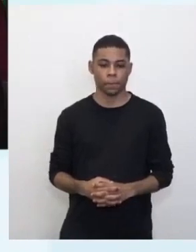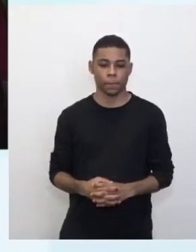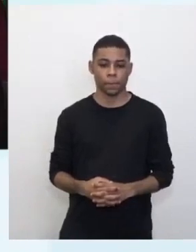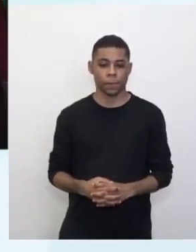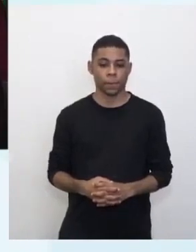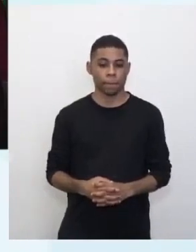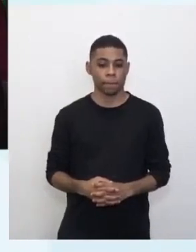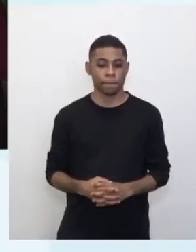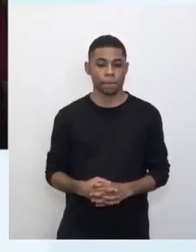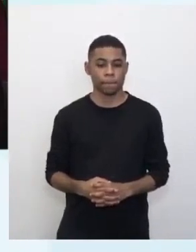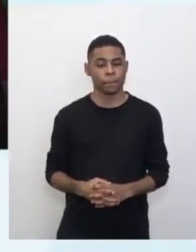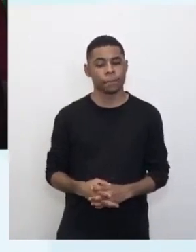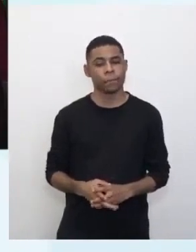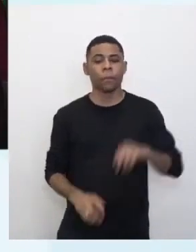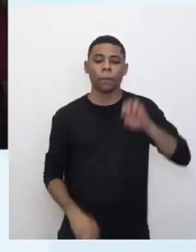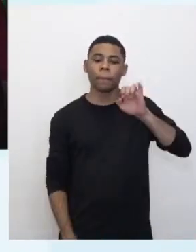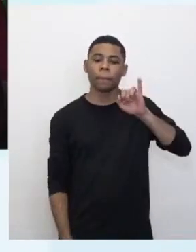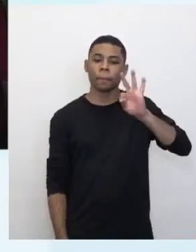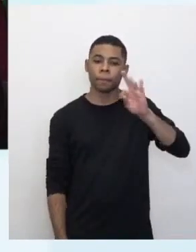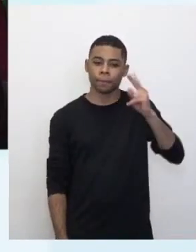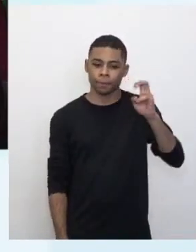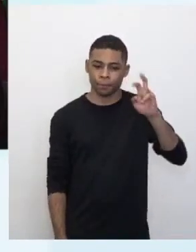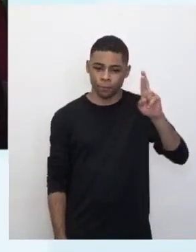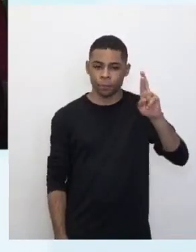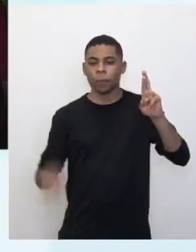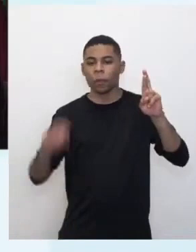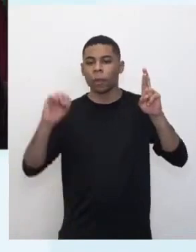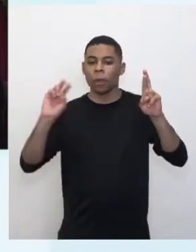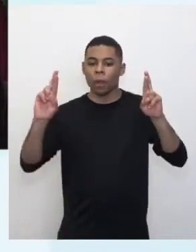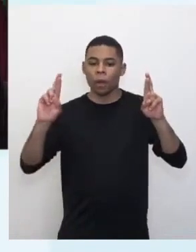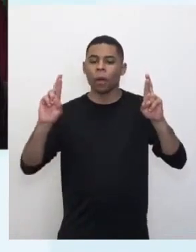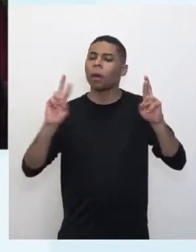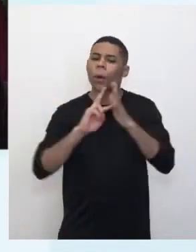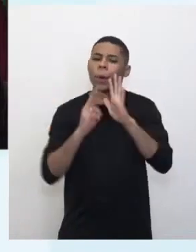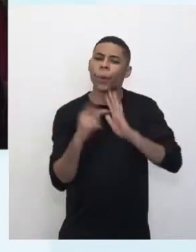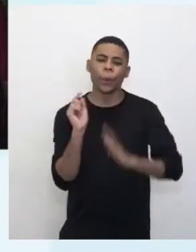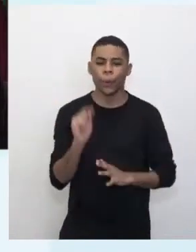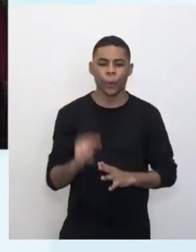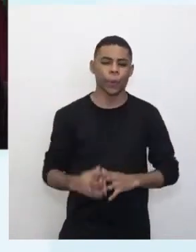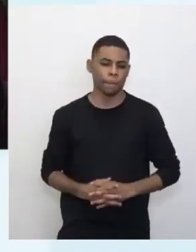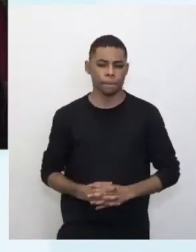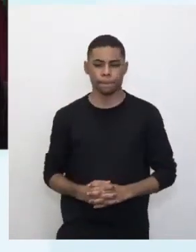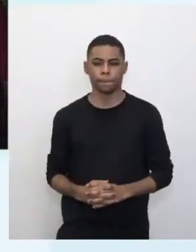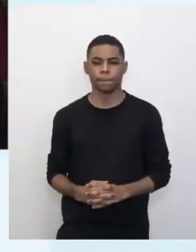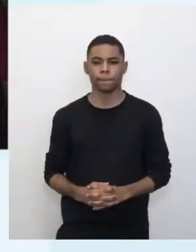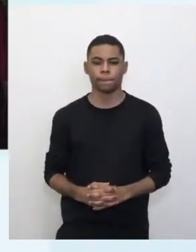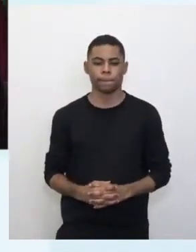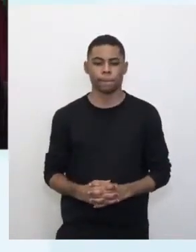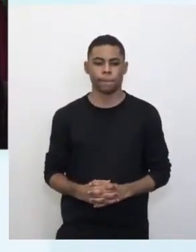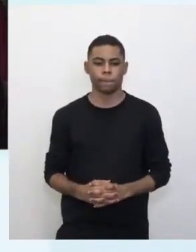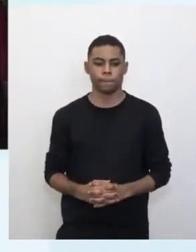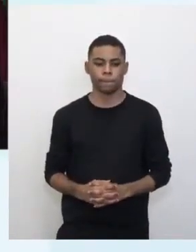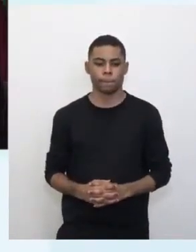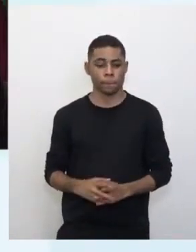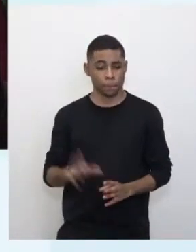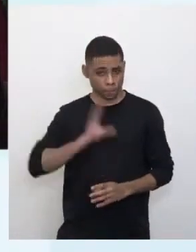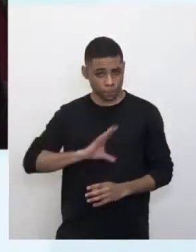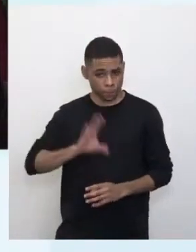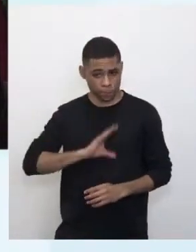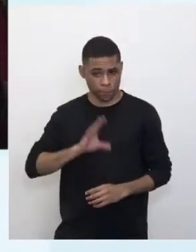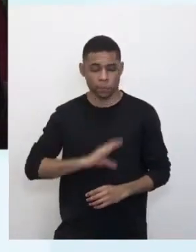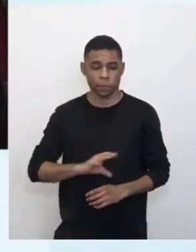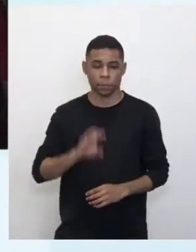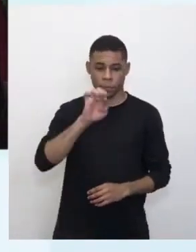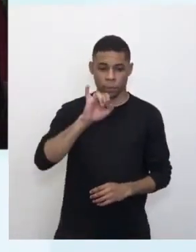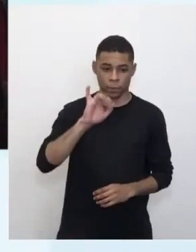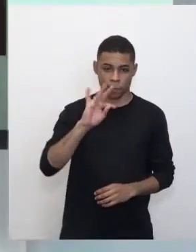significam essas duas palavrinhas que vão aparecer em todos os slides. Ó. Either, or. Okay? Em português, pessoal, a gente